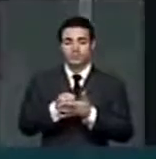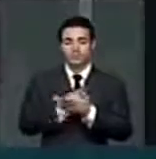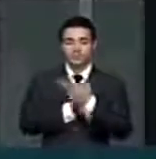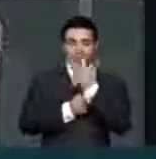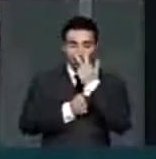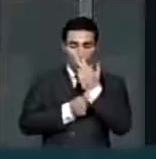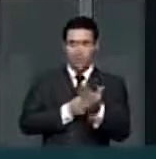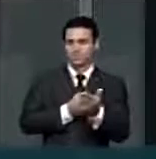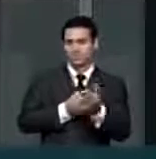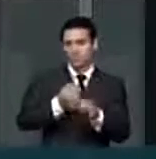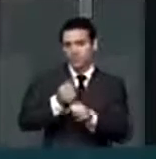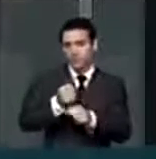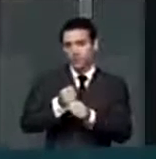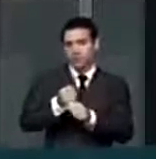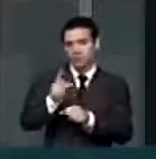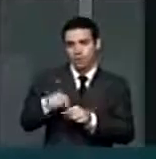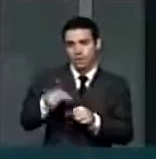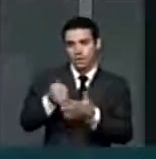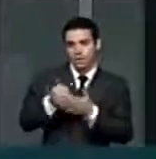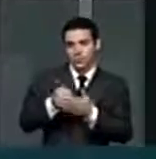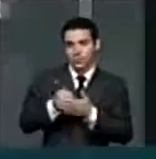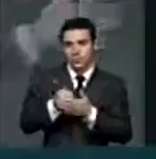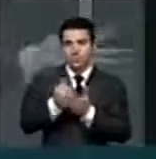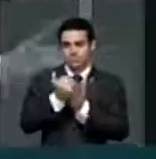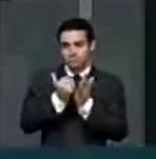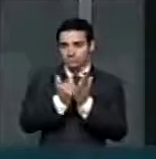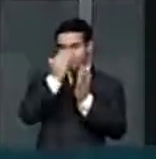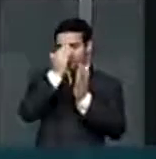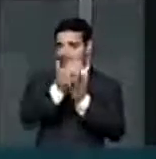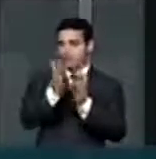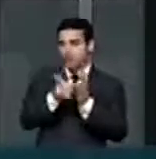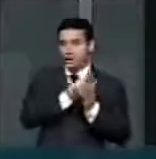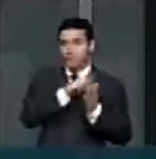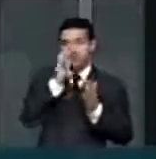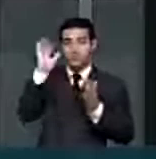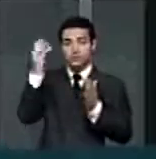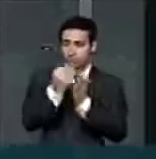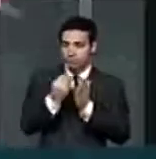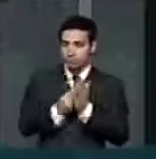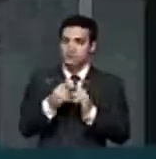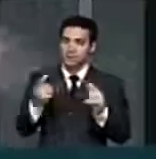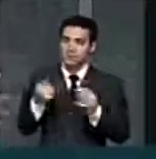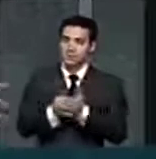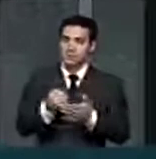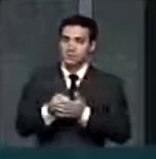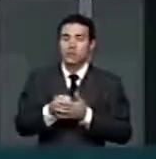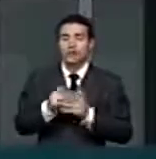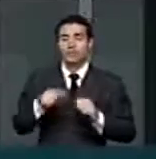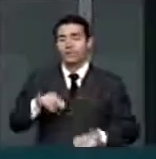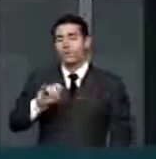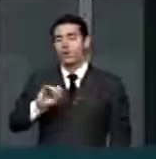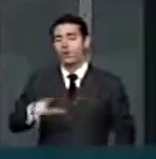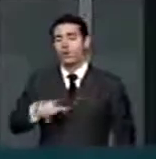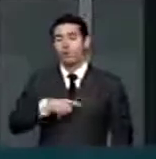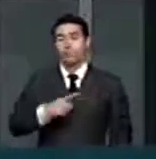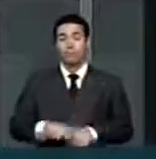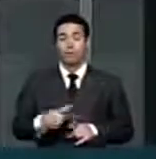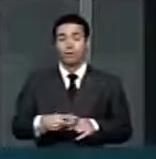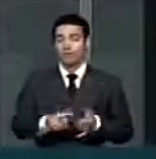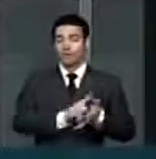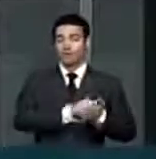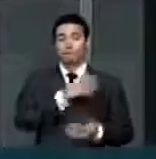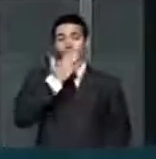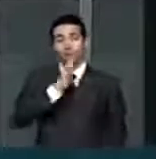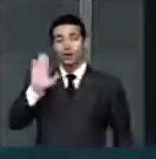que o orçamento impositivo moraliza toda uma gestão na parte da elaboração